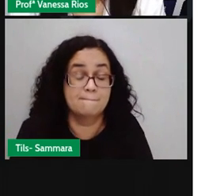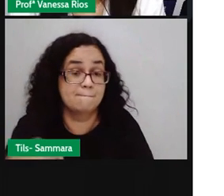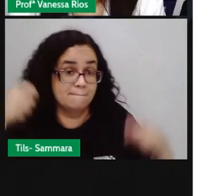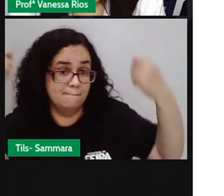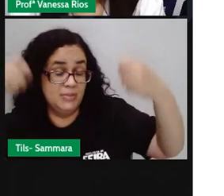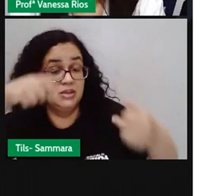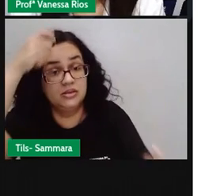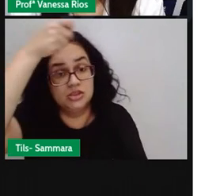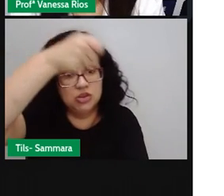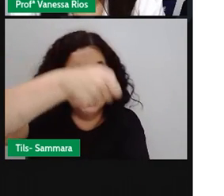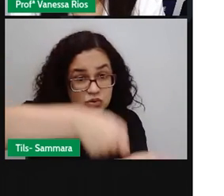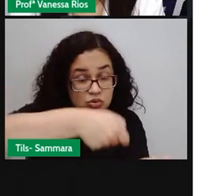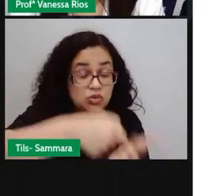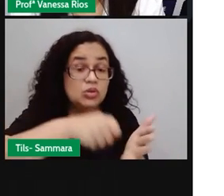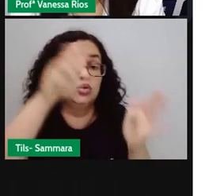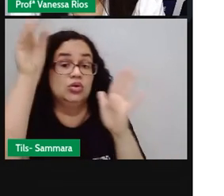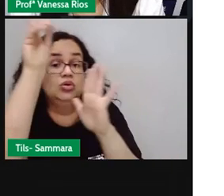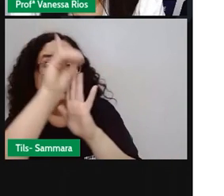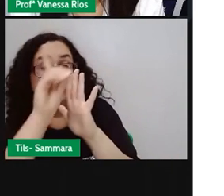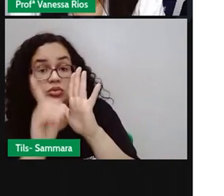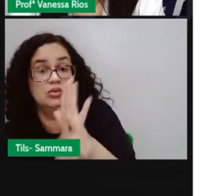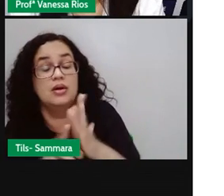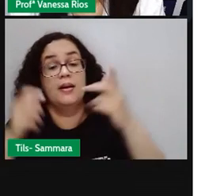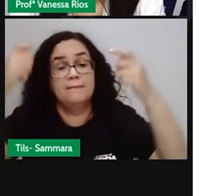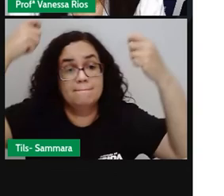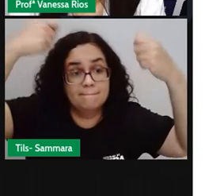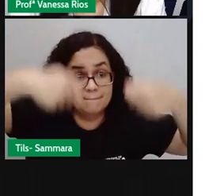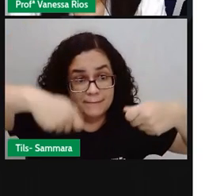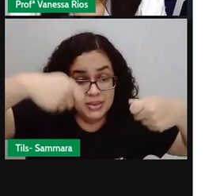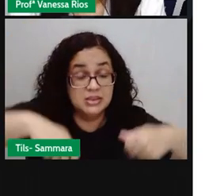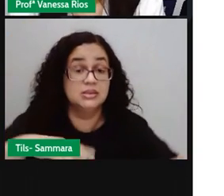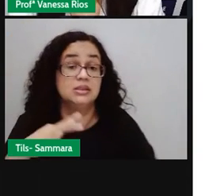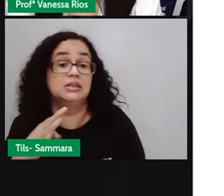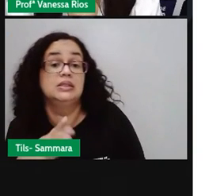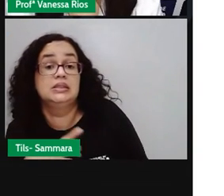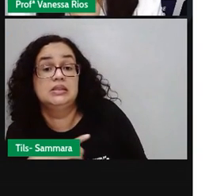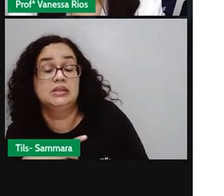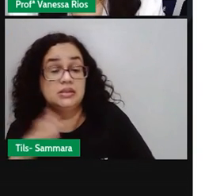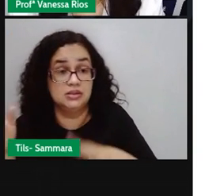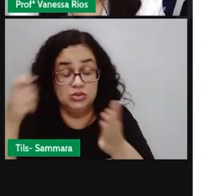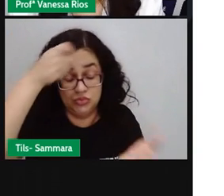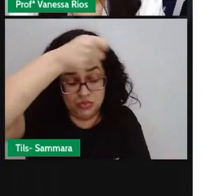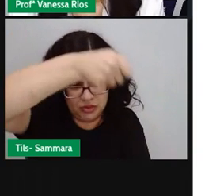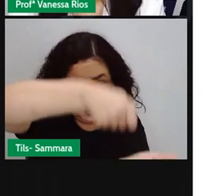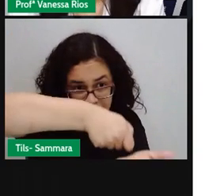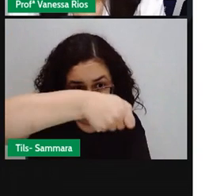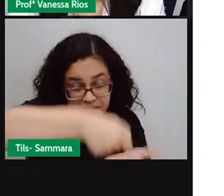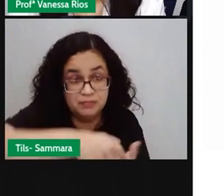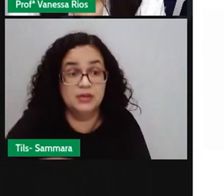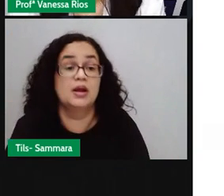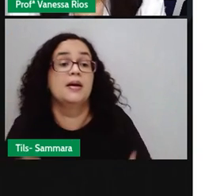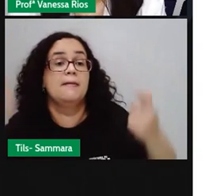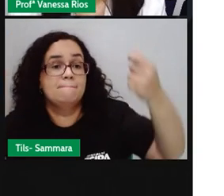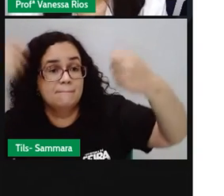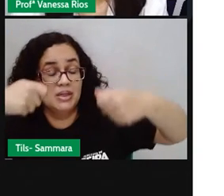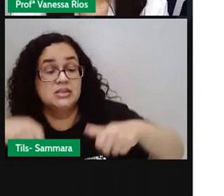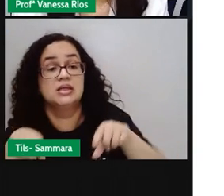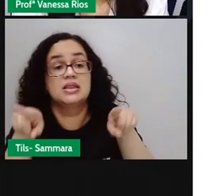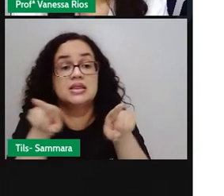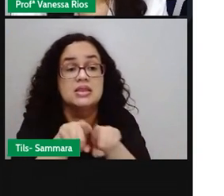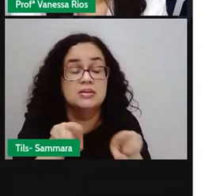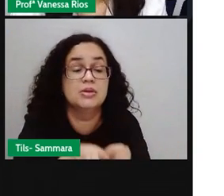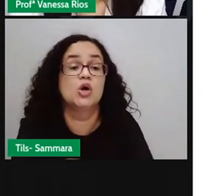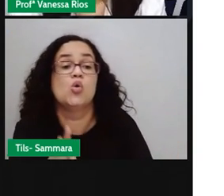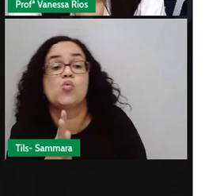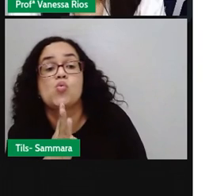precisa cobrar os nossos direitos e precisa também cumprir com os nossos deveres, mas a gente precisa também